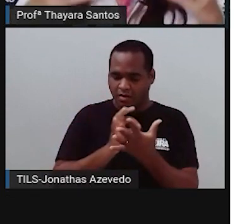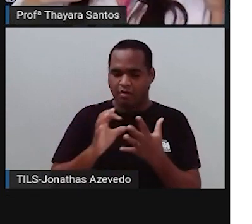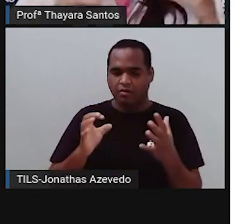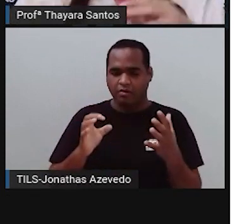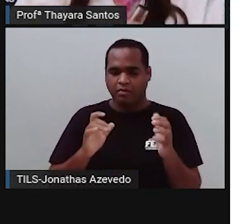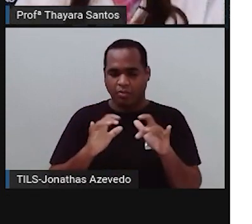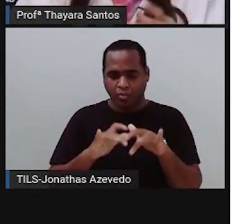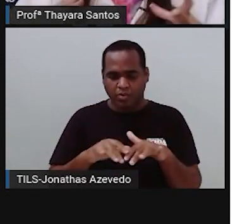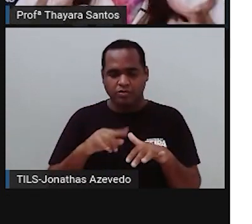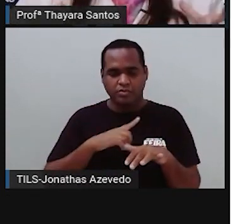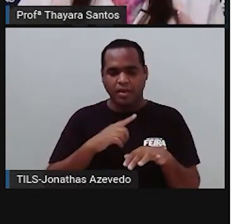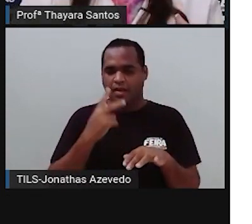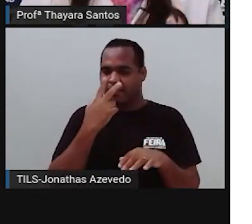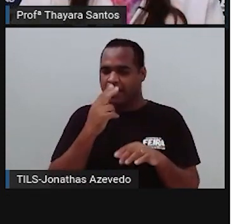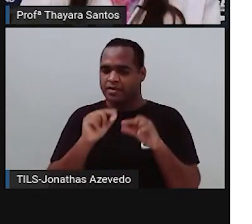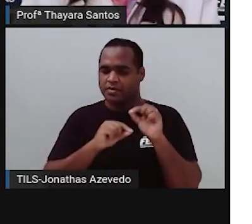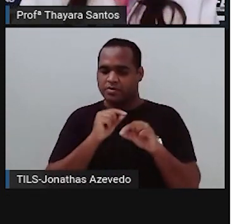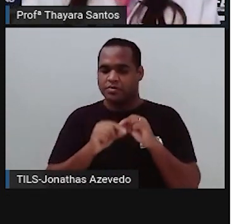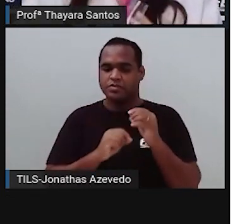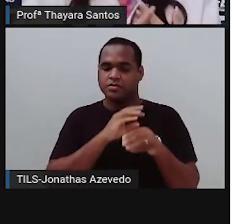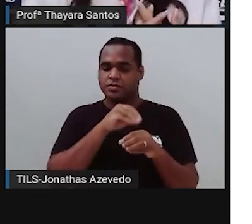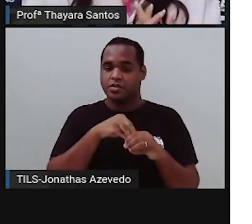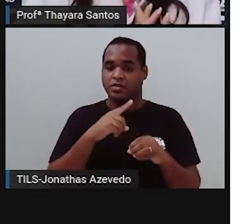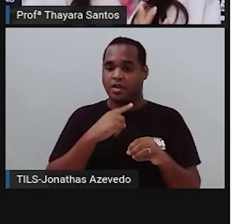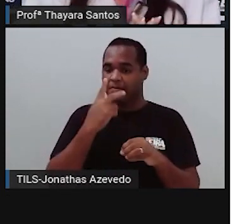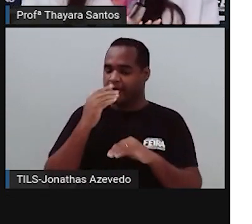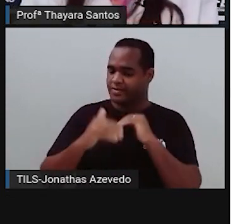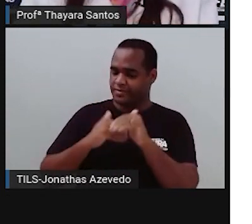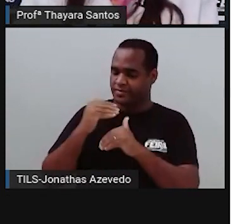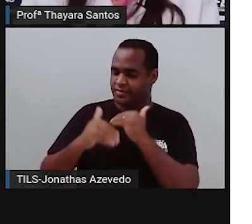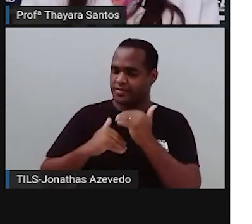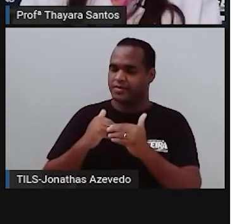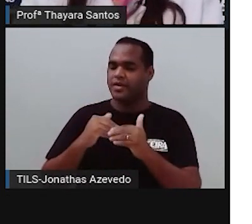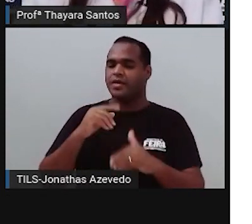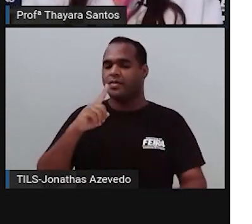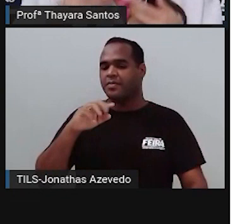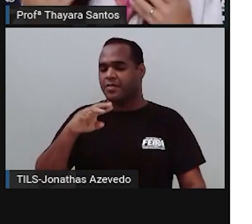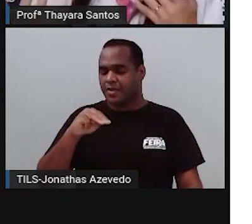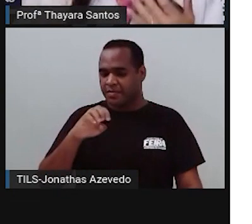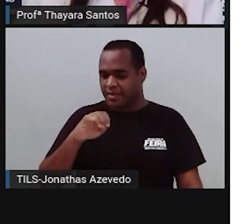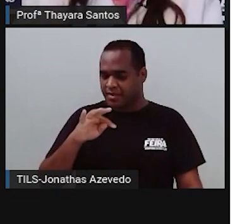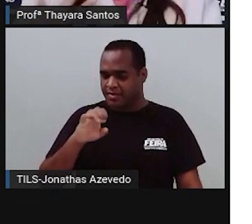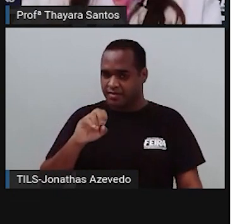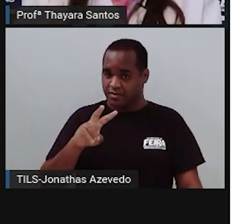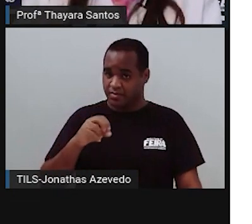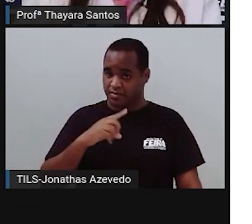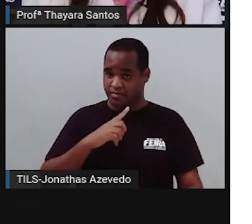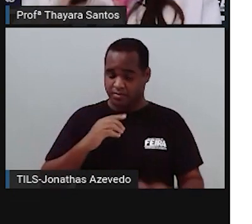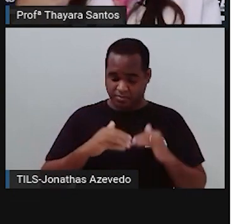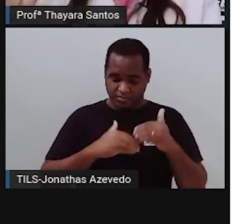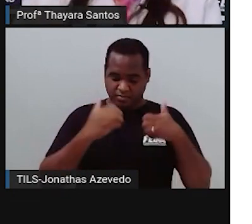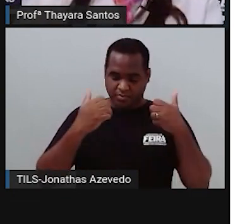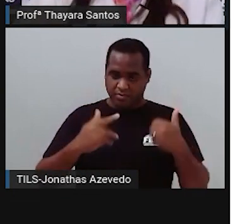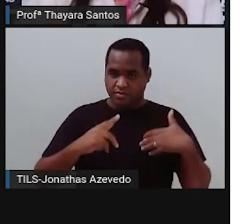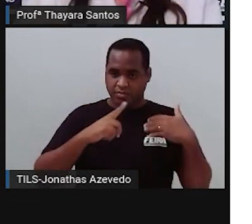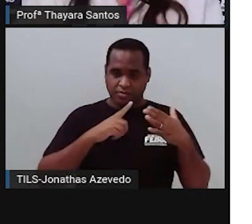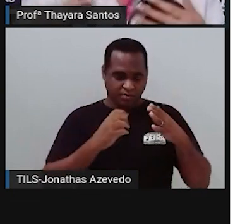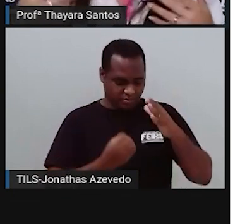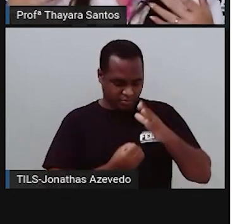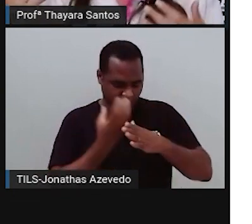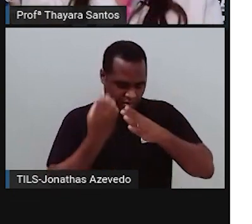maciço, está ficando uma coisa oca, está desenvolvendo o intestino primitivo, está desenvolvendo os folhetos germinativos que vão dar